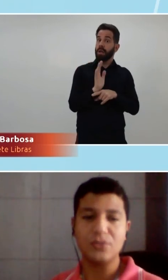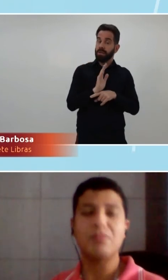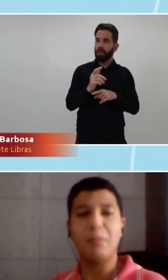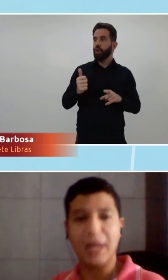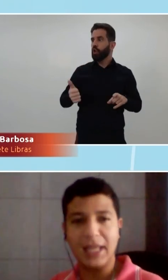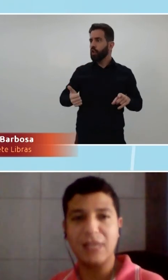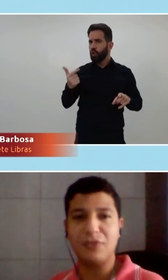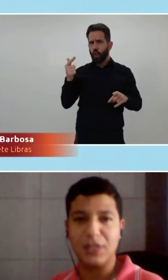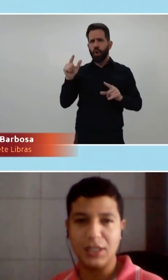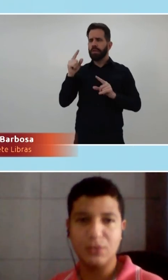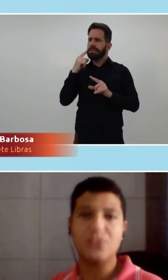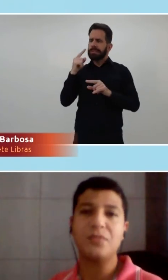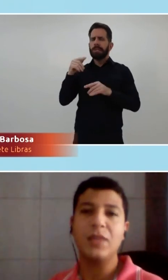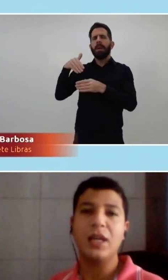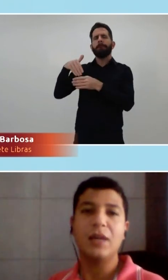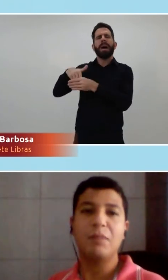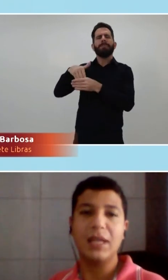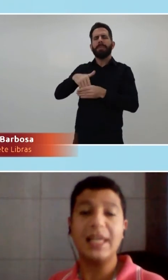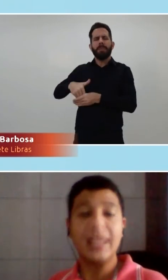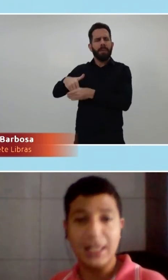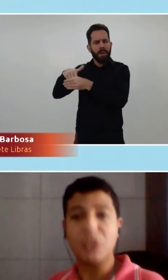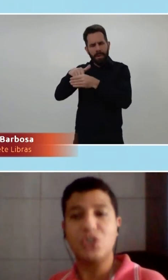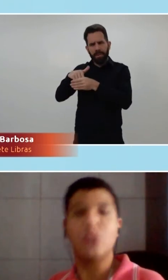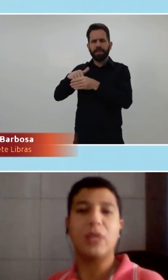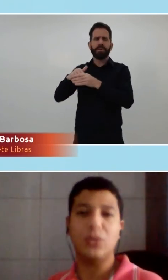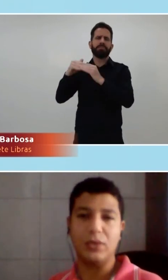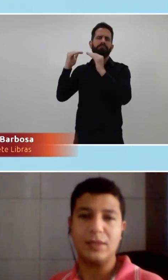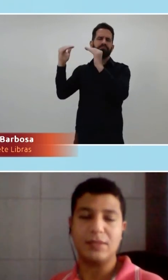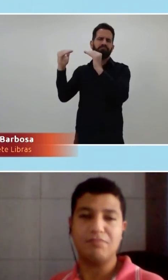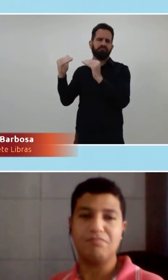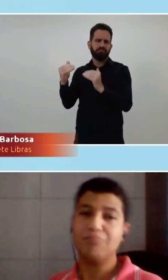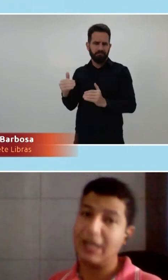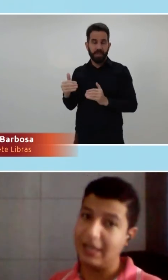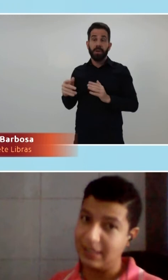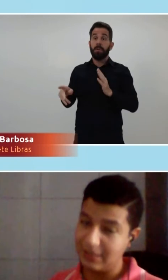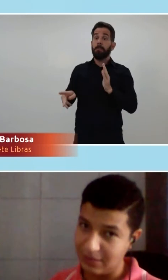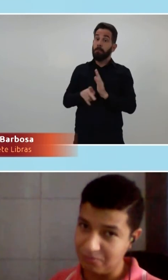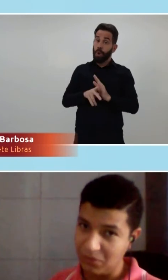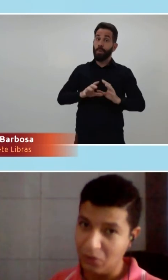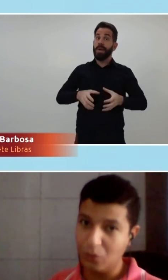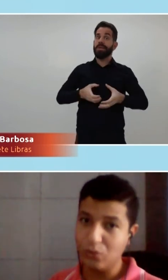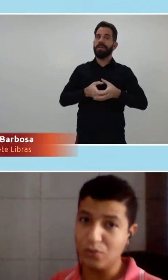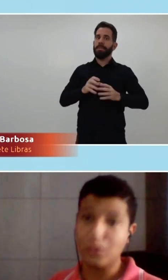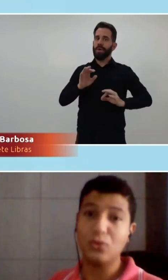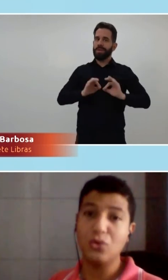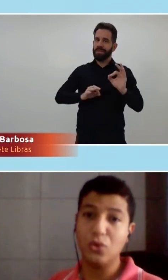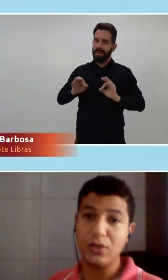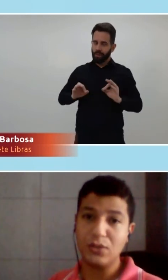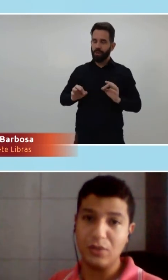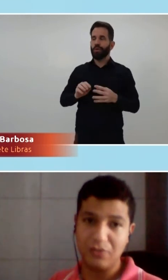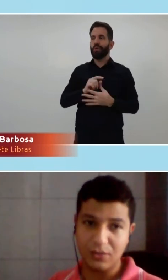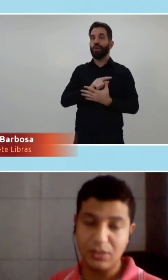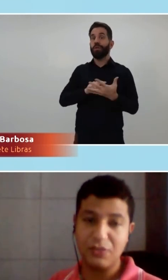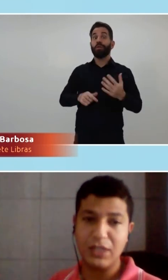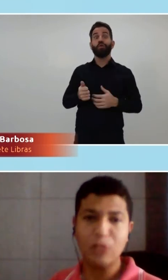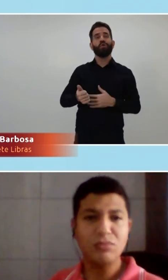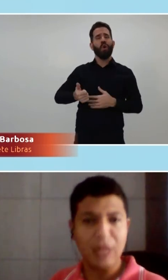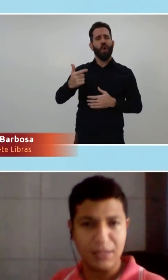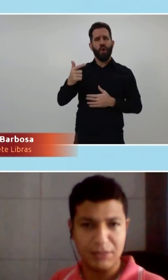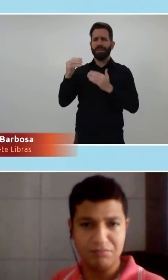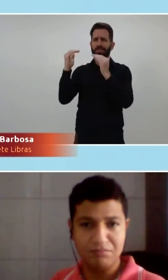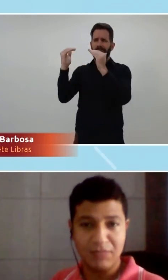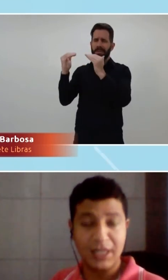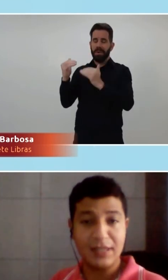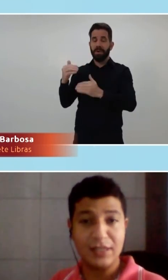títulos, pré-definidos pela equipe de curadores. Para cada sessão, os produtores do evento definiram um